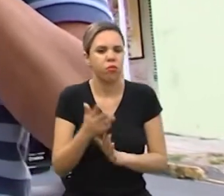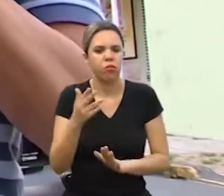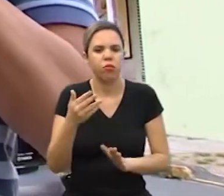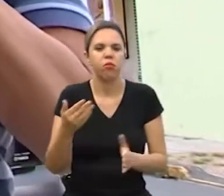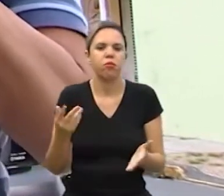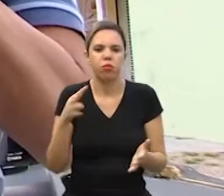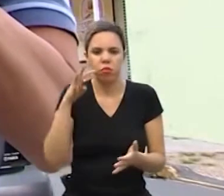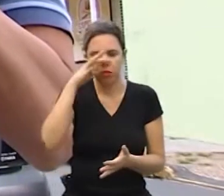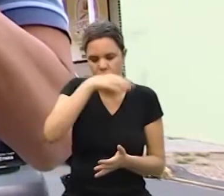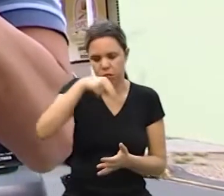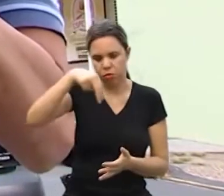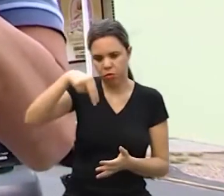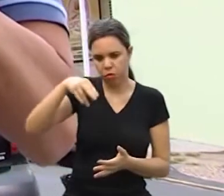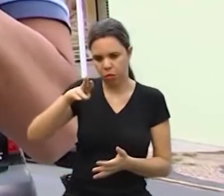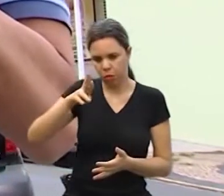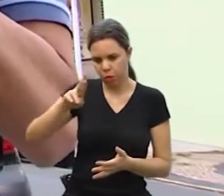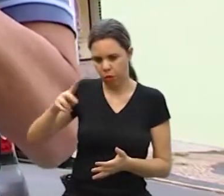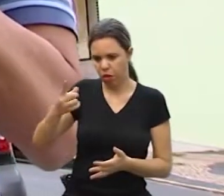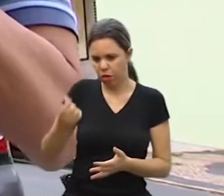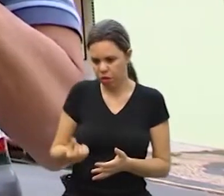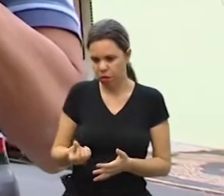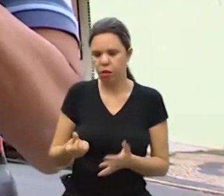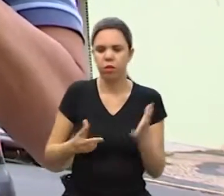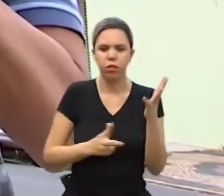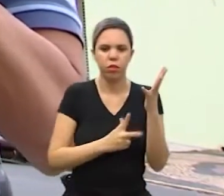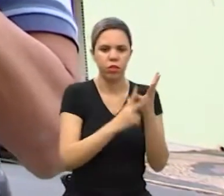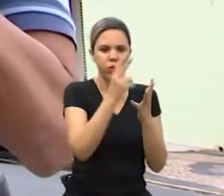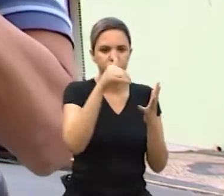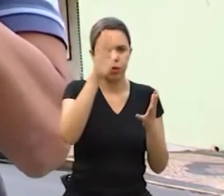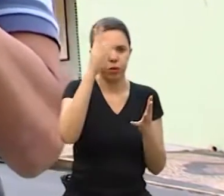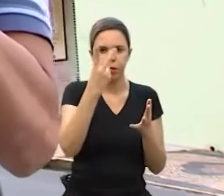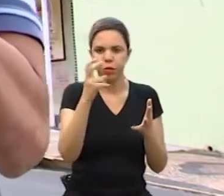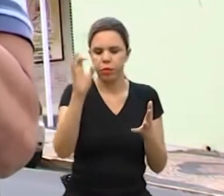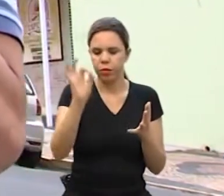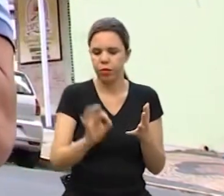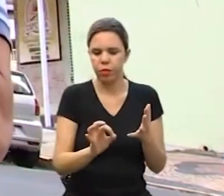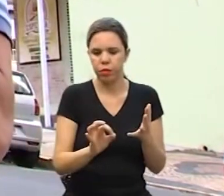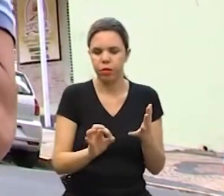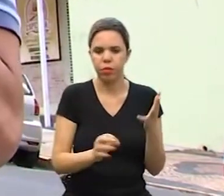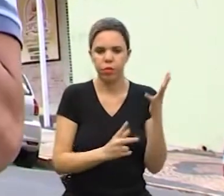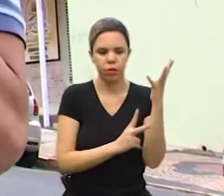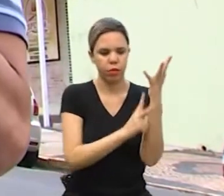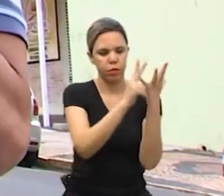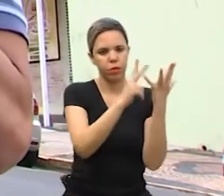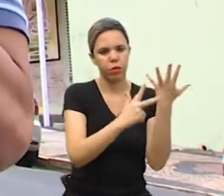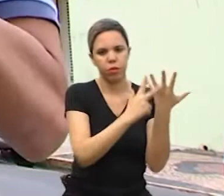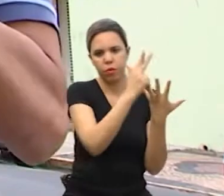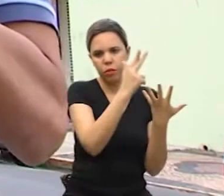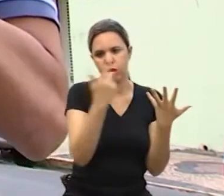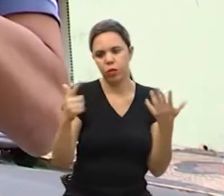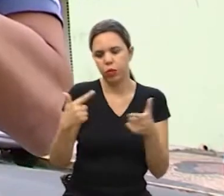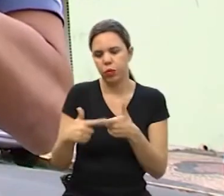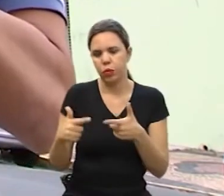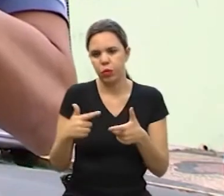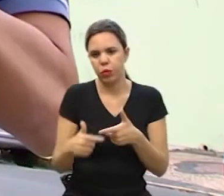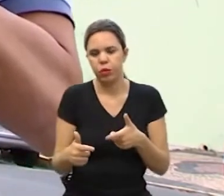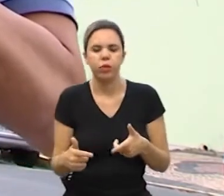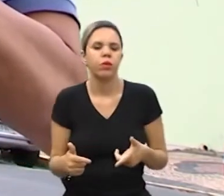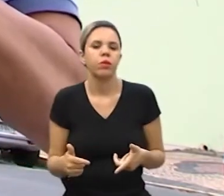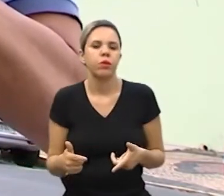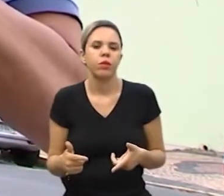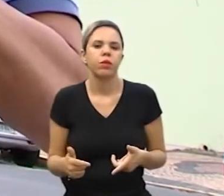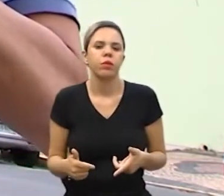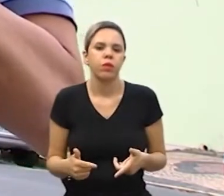a norma NBR 16, onde foi retirado mais do que 25% da copa da árvore. Outro problema